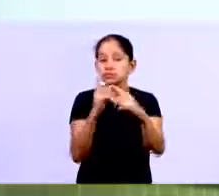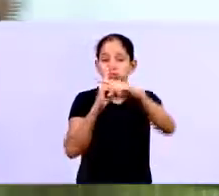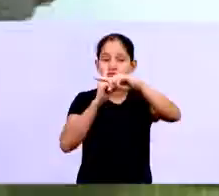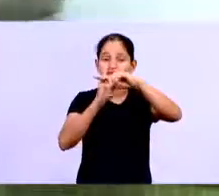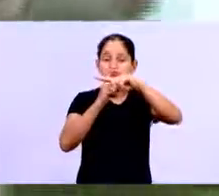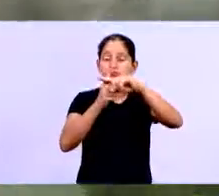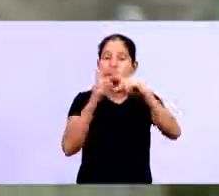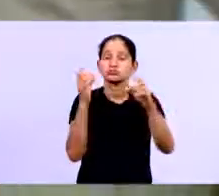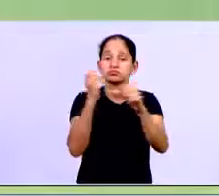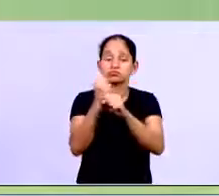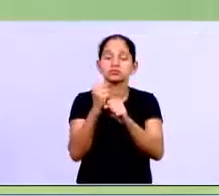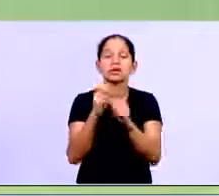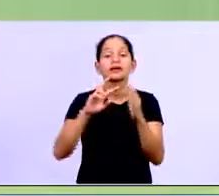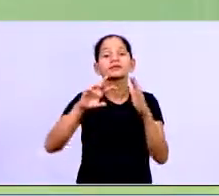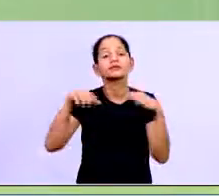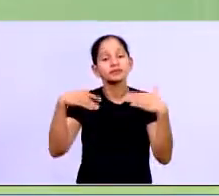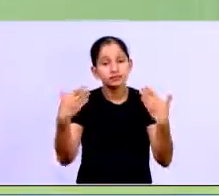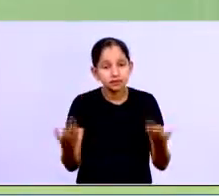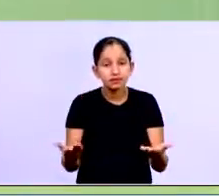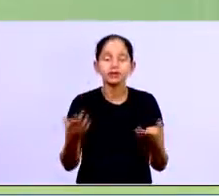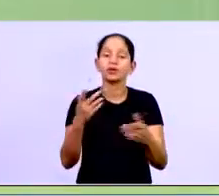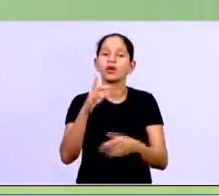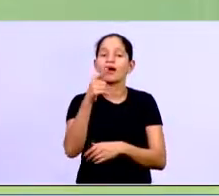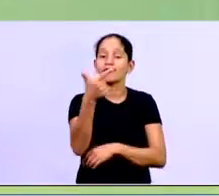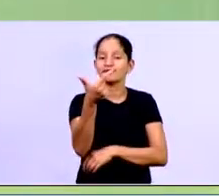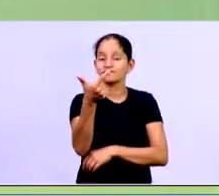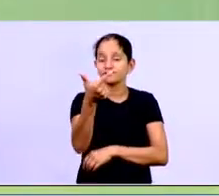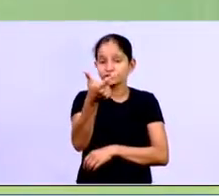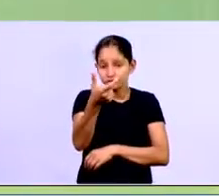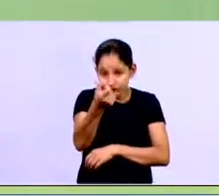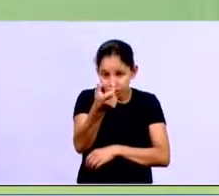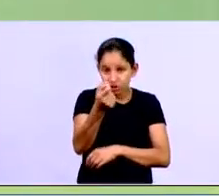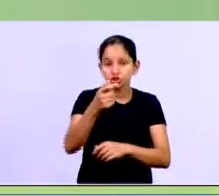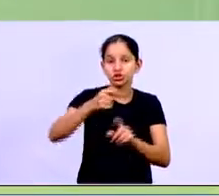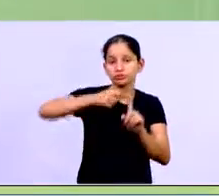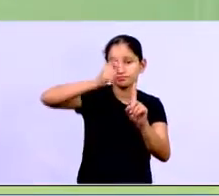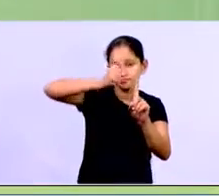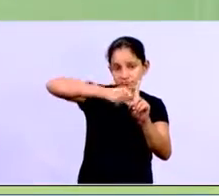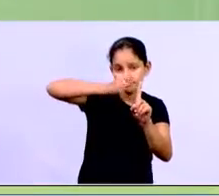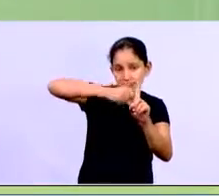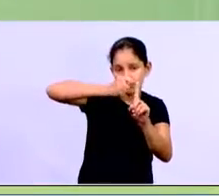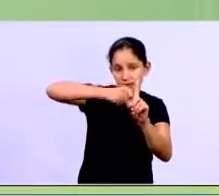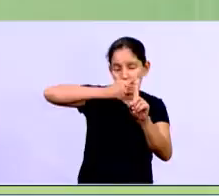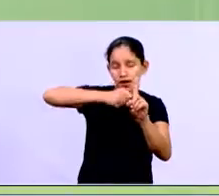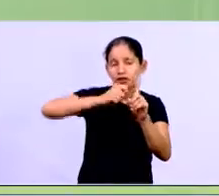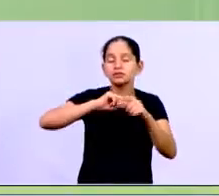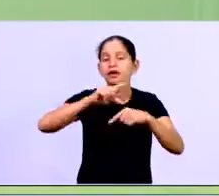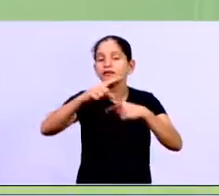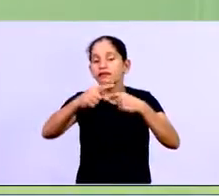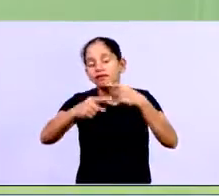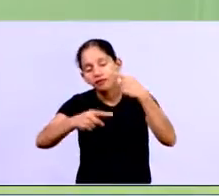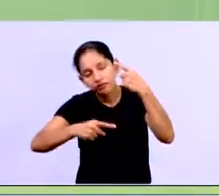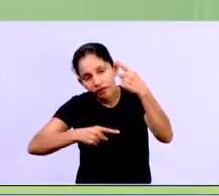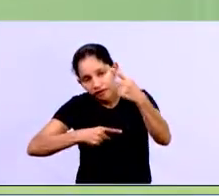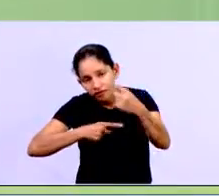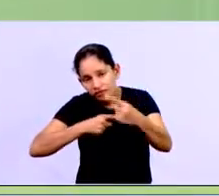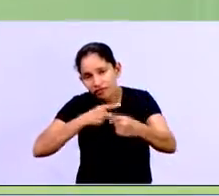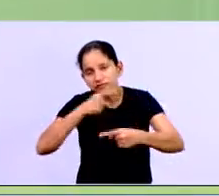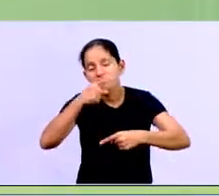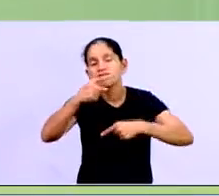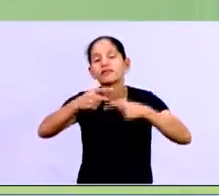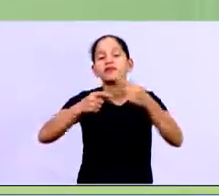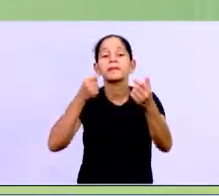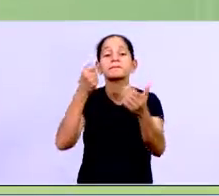757,50. Significa que a 20ª parcela, naquele financiamento de 90 mil parcelado em